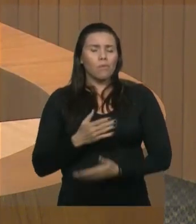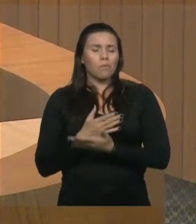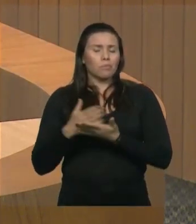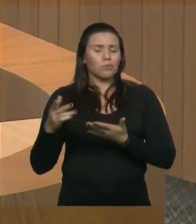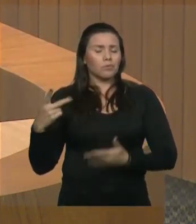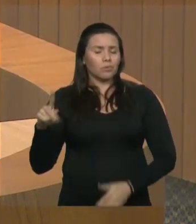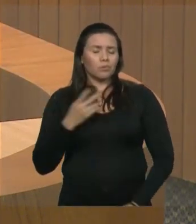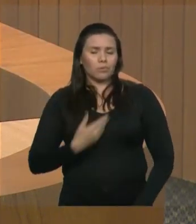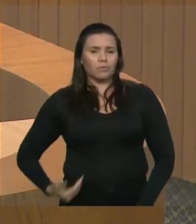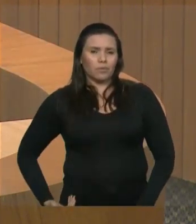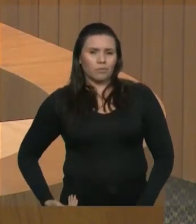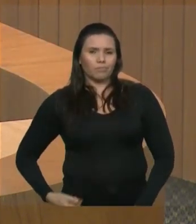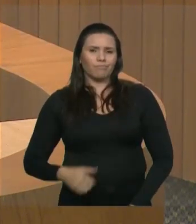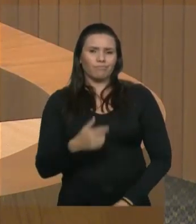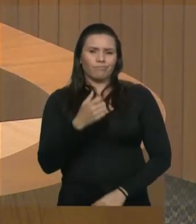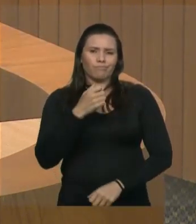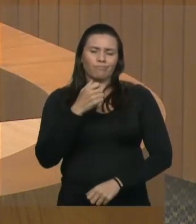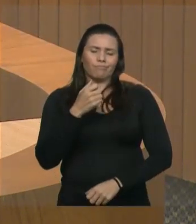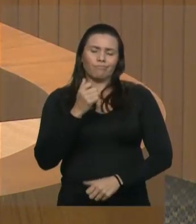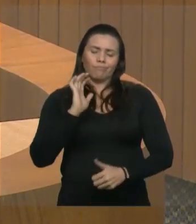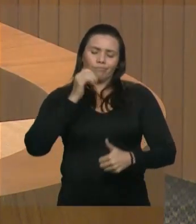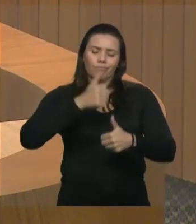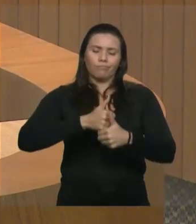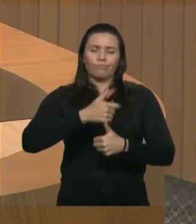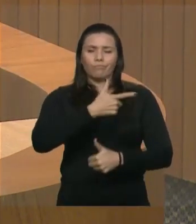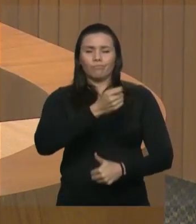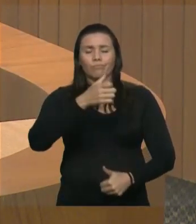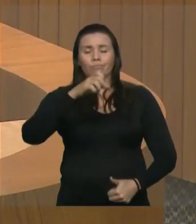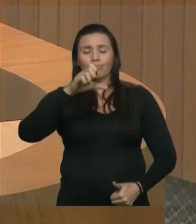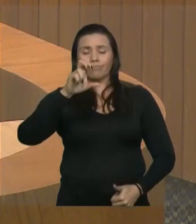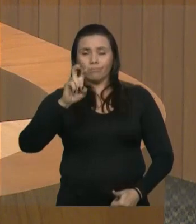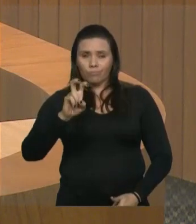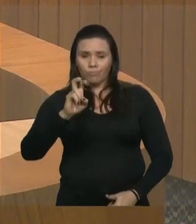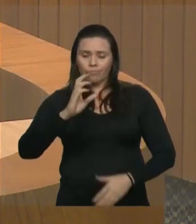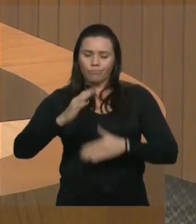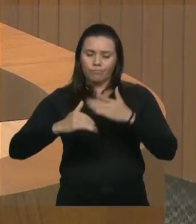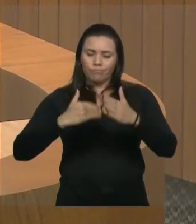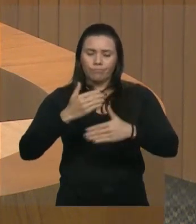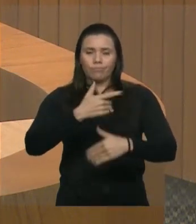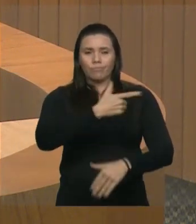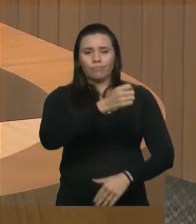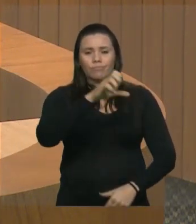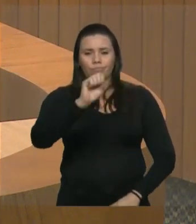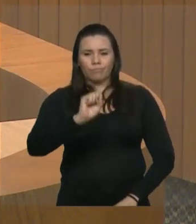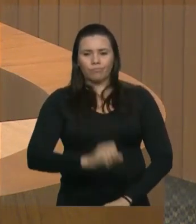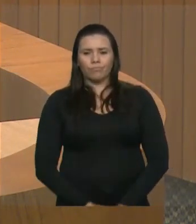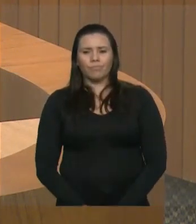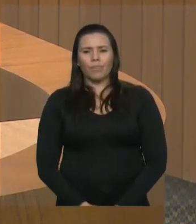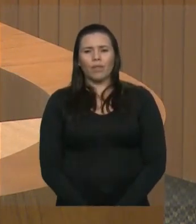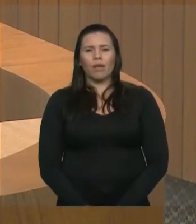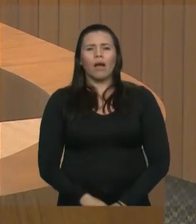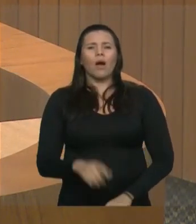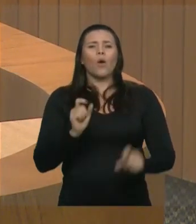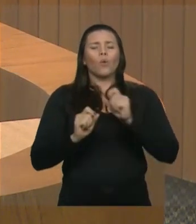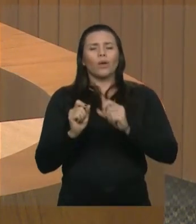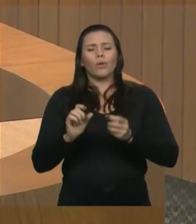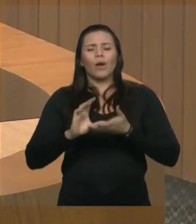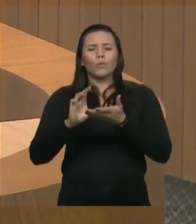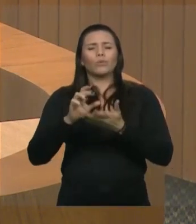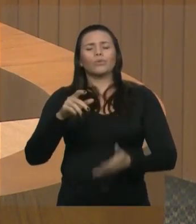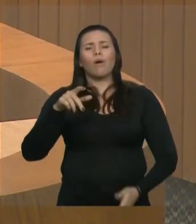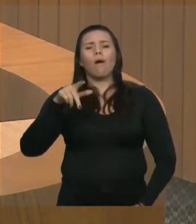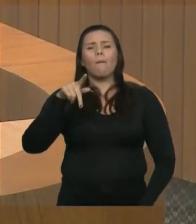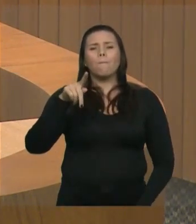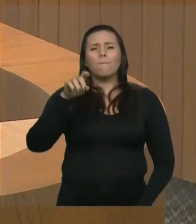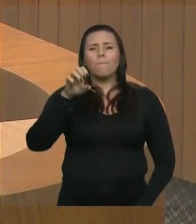2015 até 2018. Tem a menor renda per capita do Brasil. Senhoras e